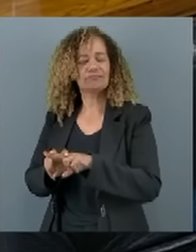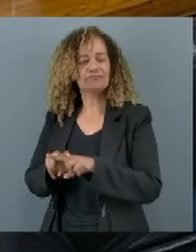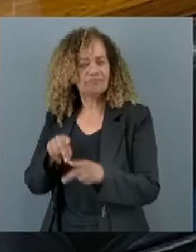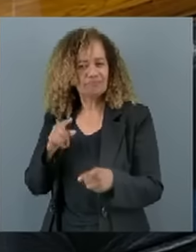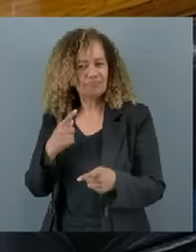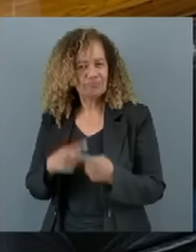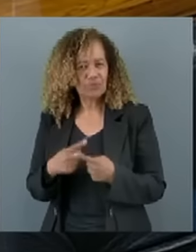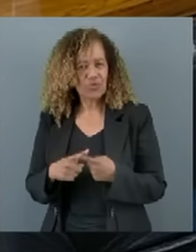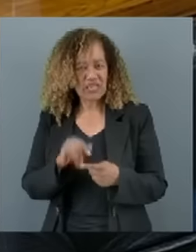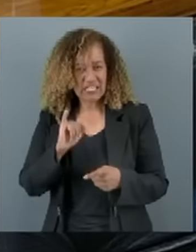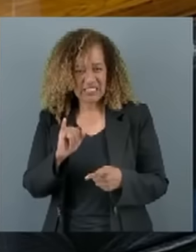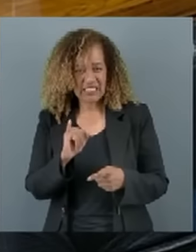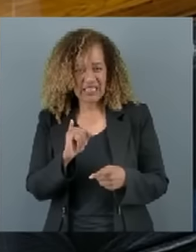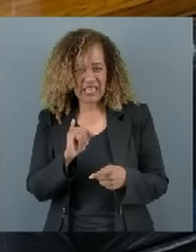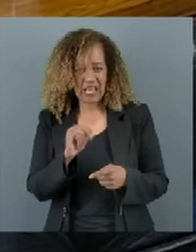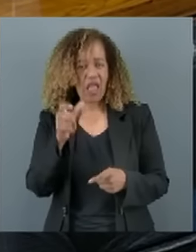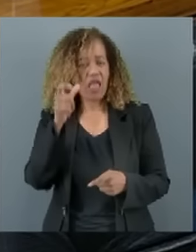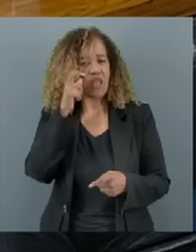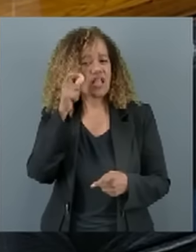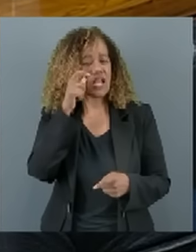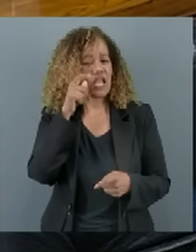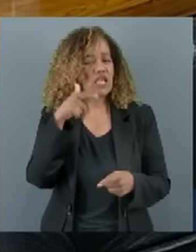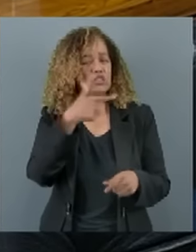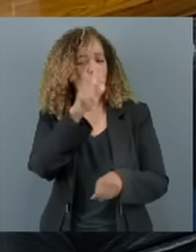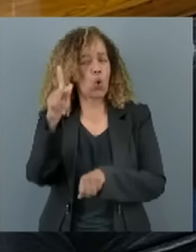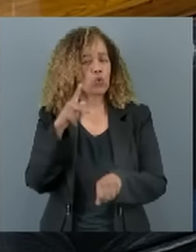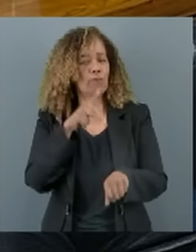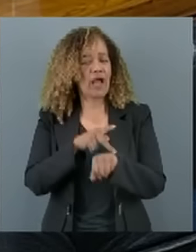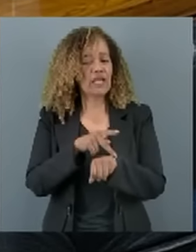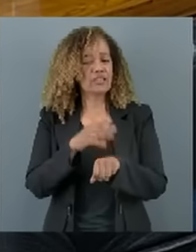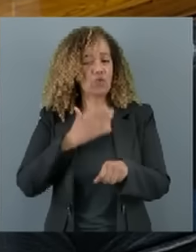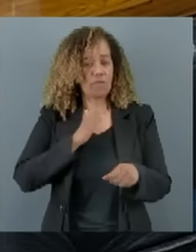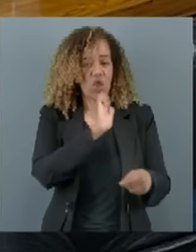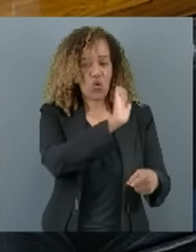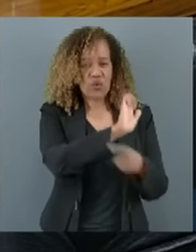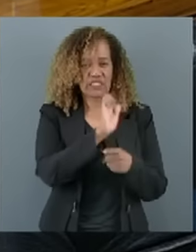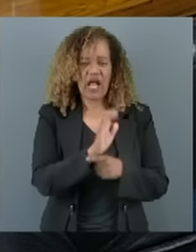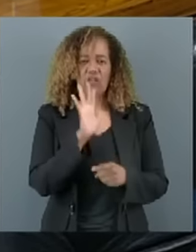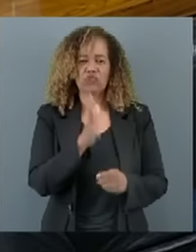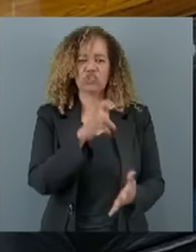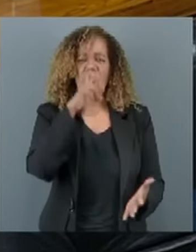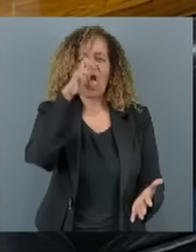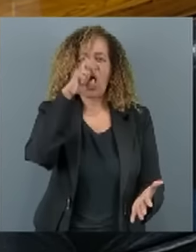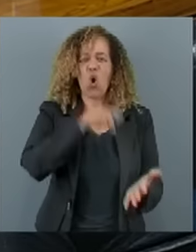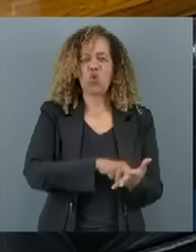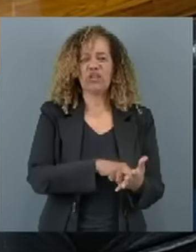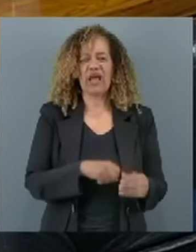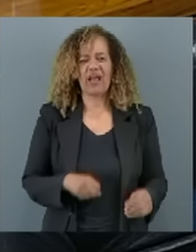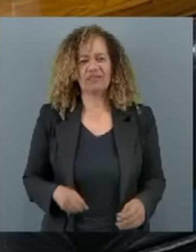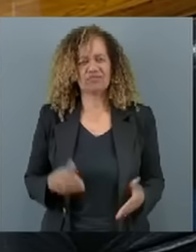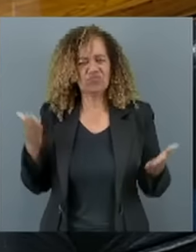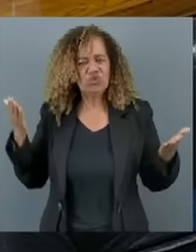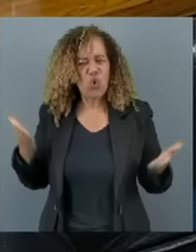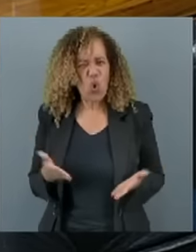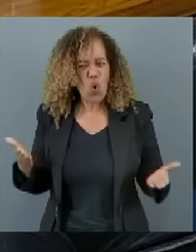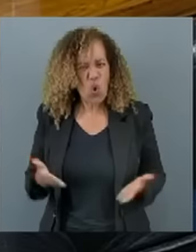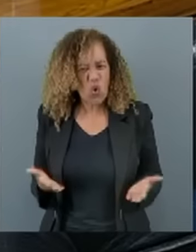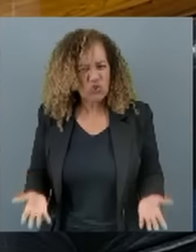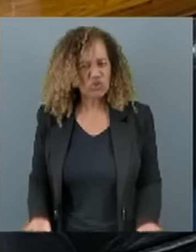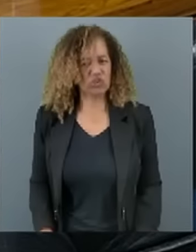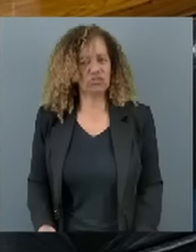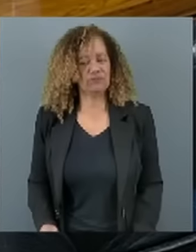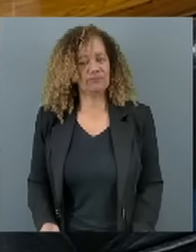nome dos interesses internacionais o meu estado foi condenado e hoje por falar